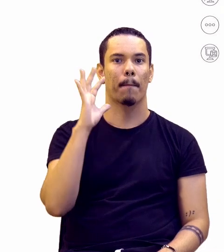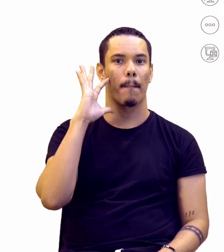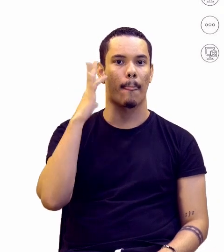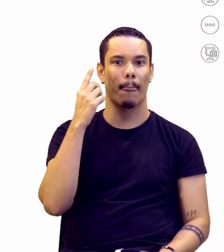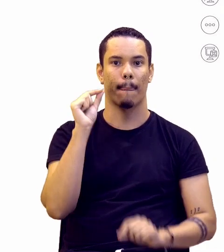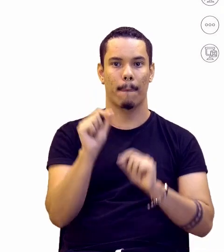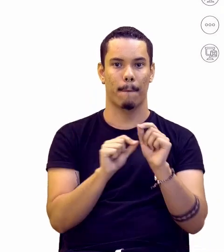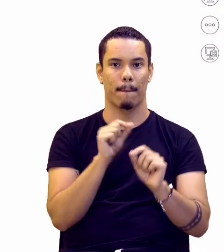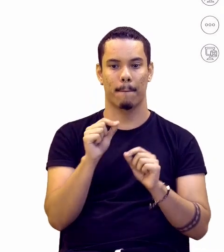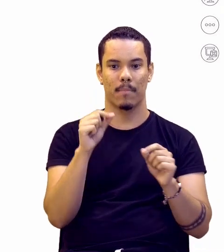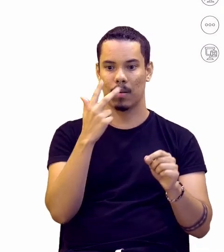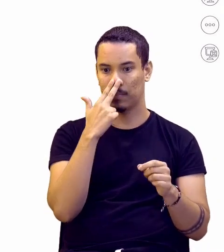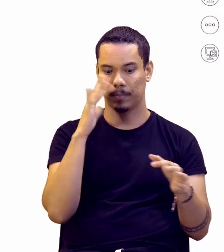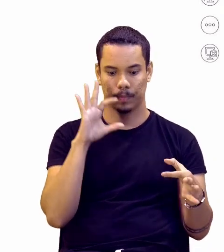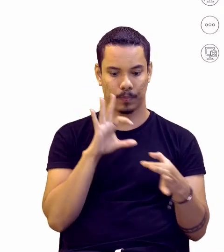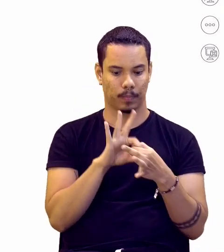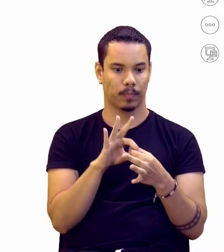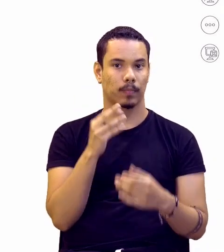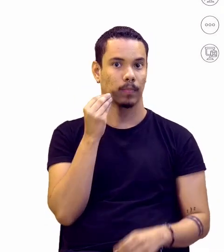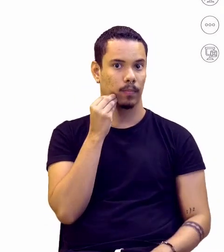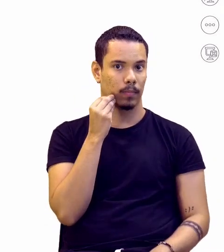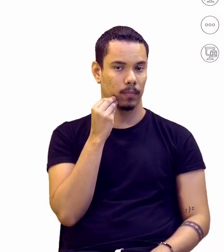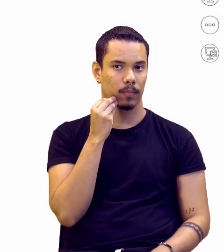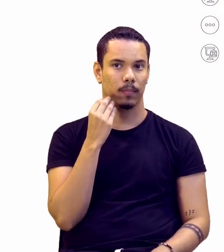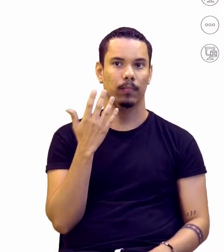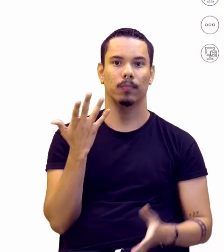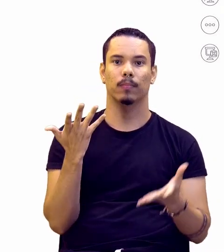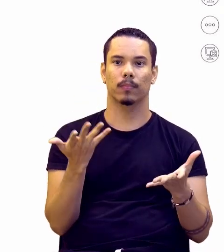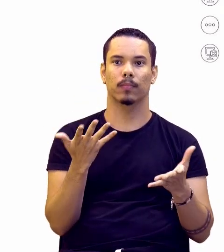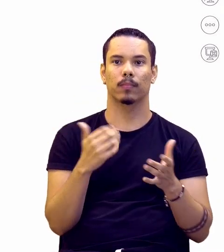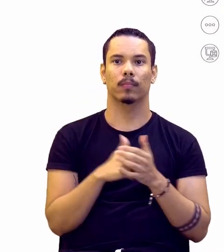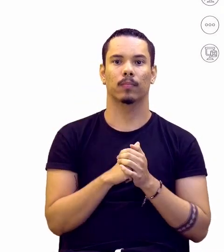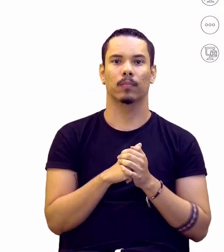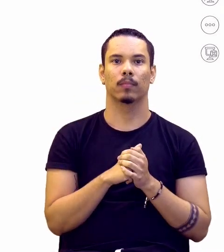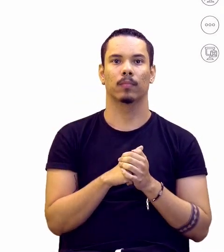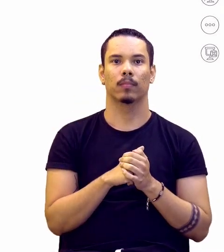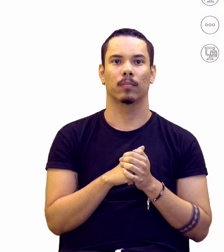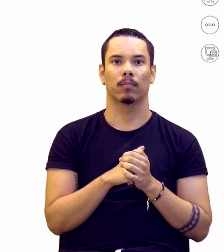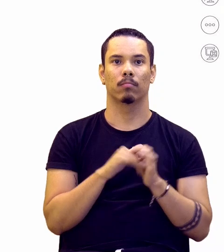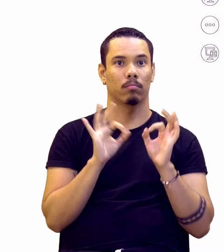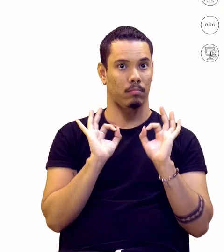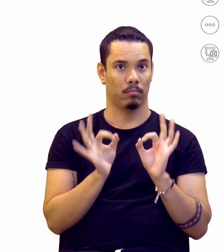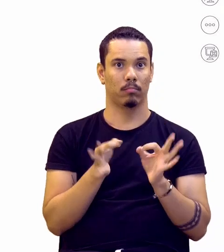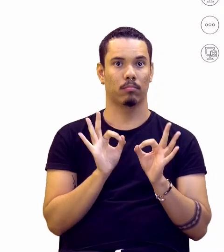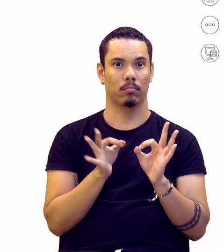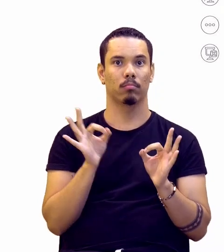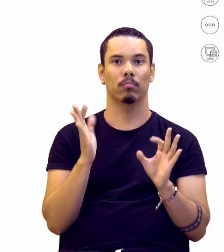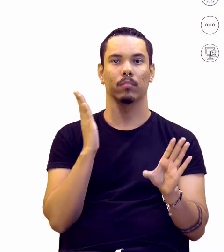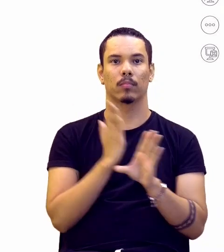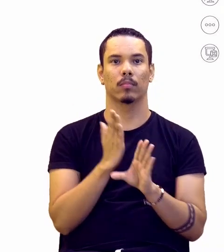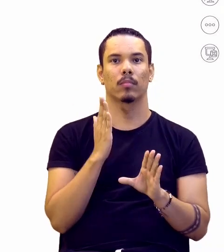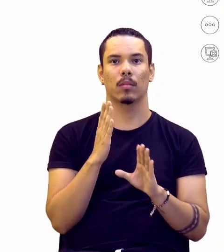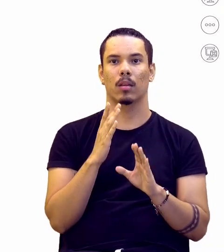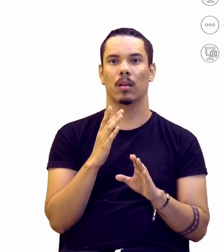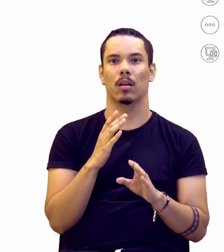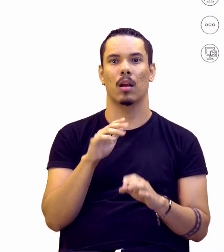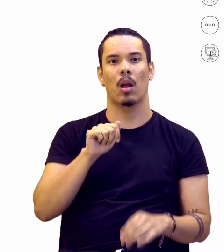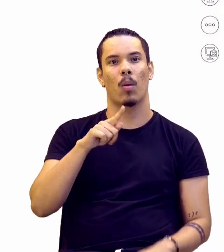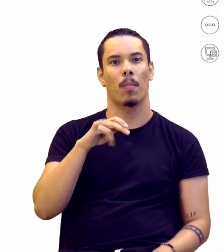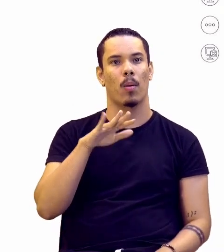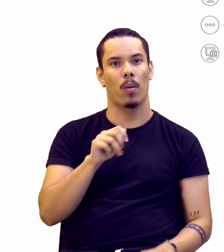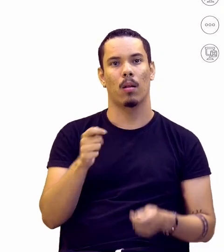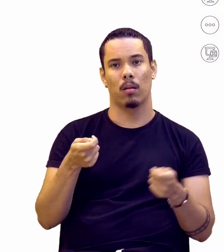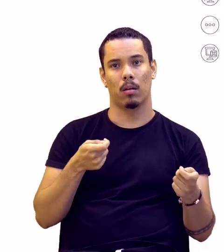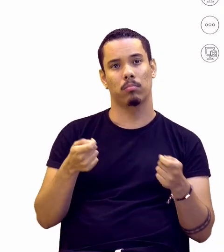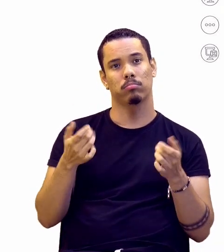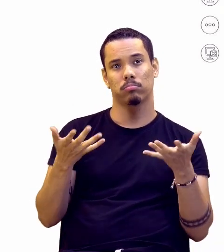de meia, digamos assim, né? Muito bem. Então, surto demográfico está certo. Em função da agropecuária ali, ó, até garimpo. Então, saber tem